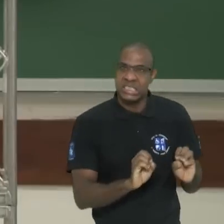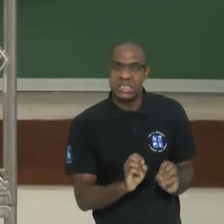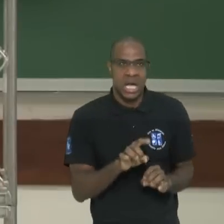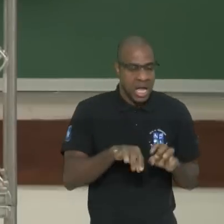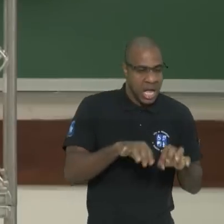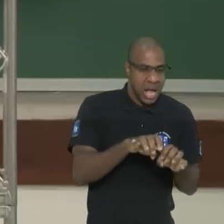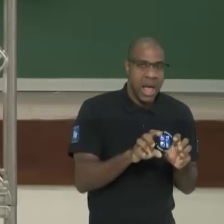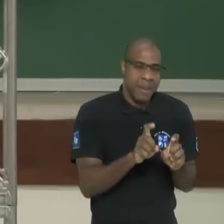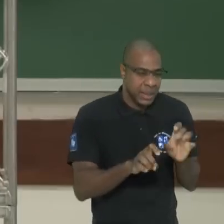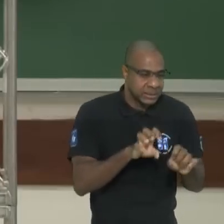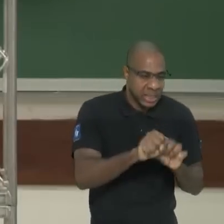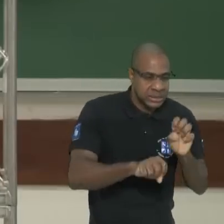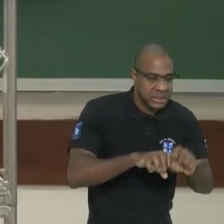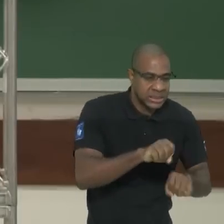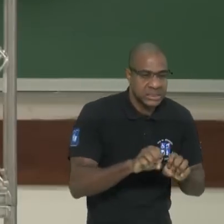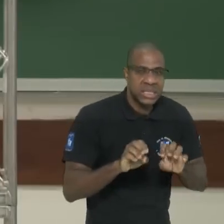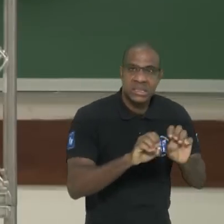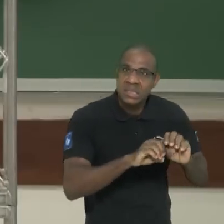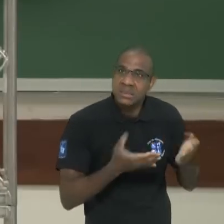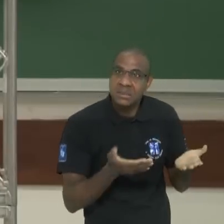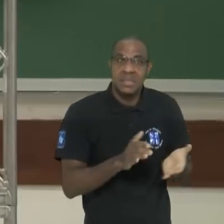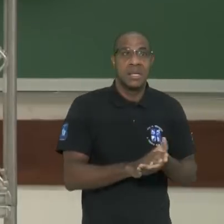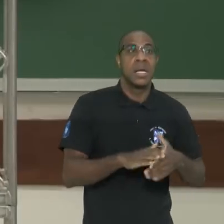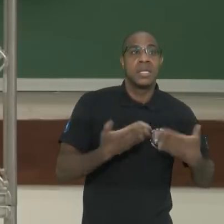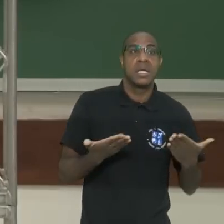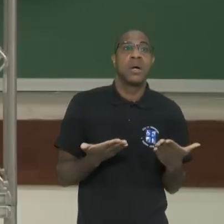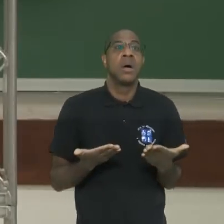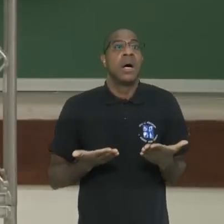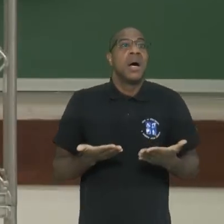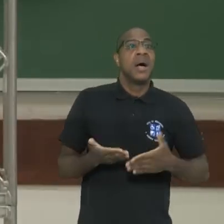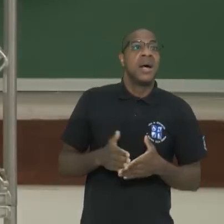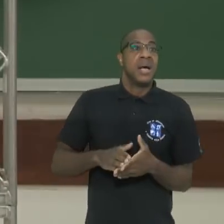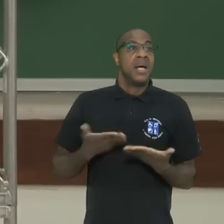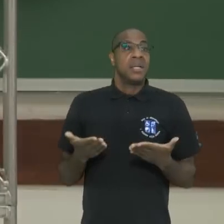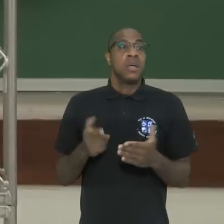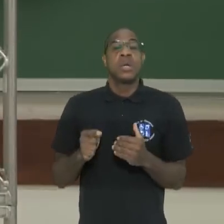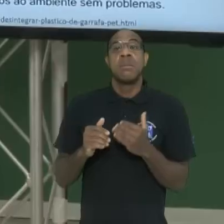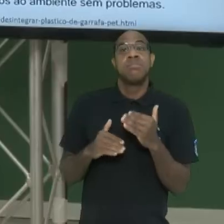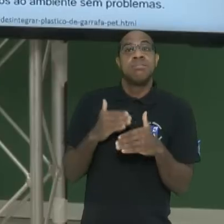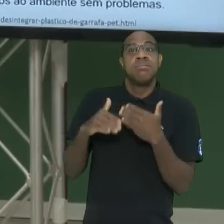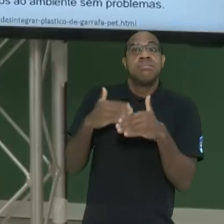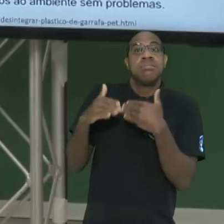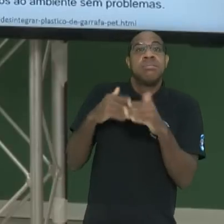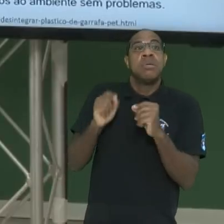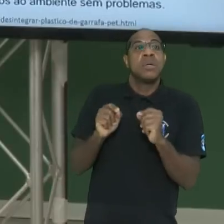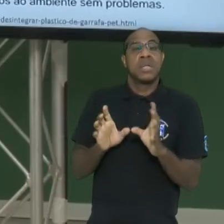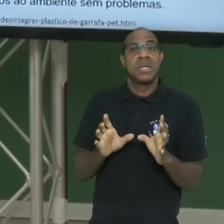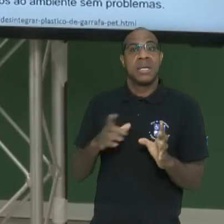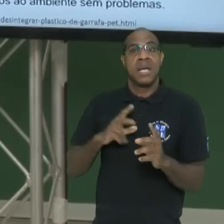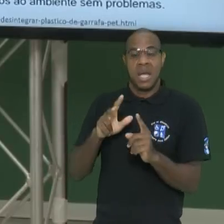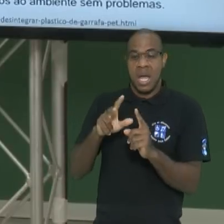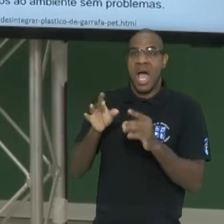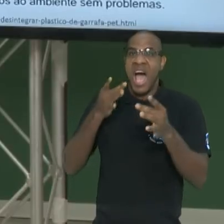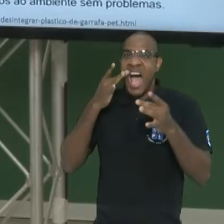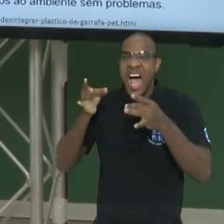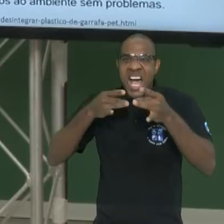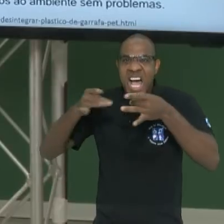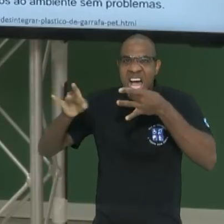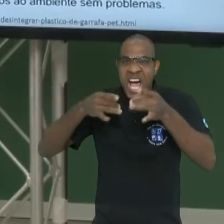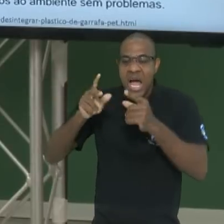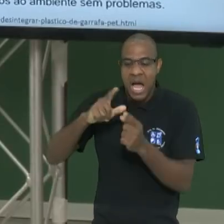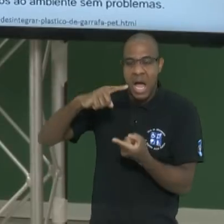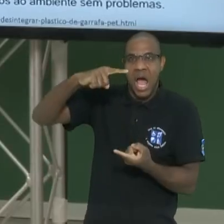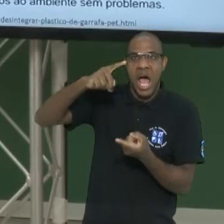desenvolver uma substância, uma enzima, que é capaz de degradar o plástico que está lá presente na garrafa PET. É